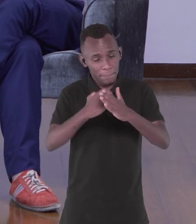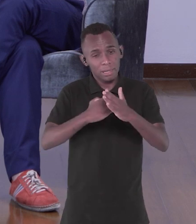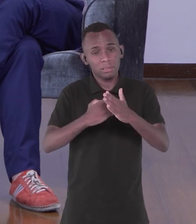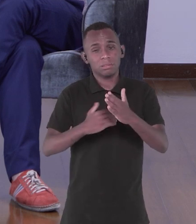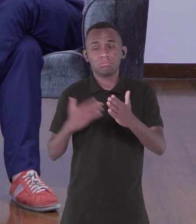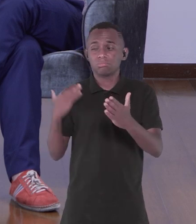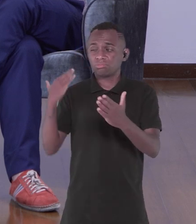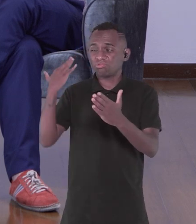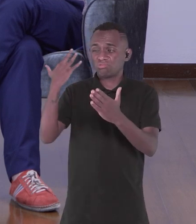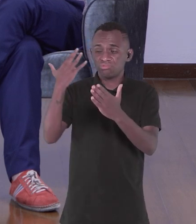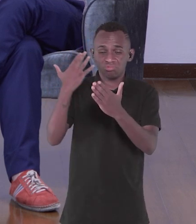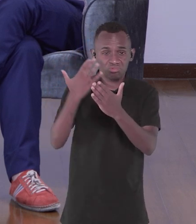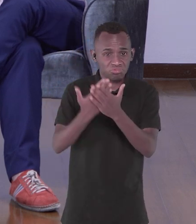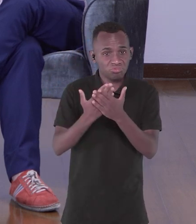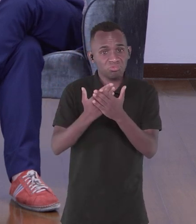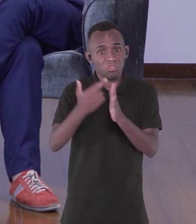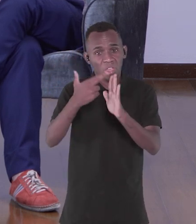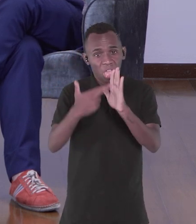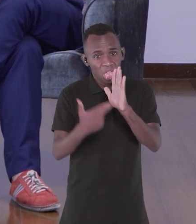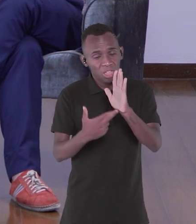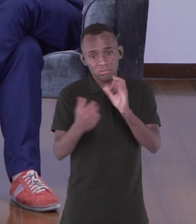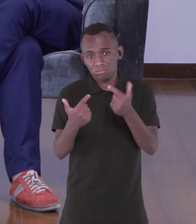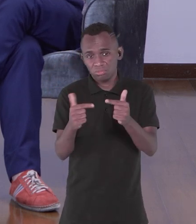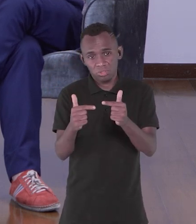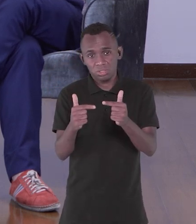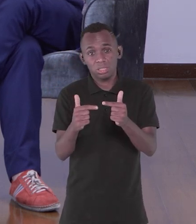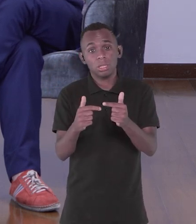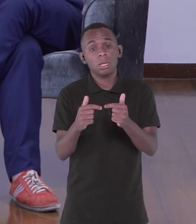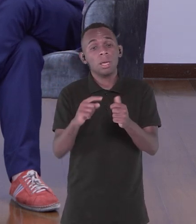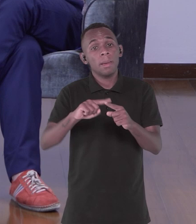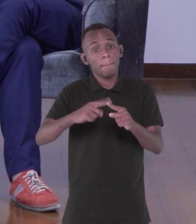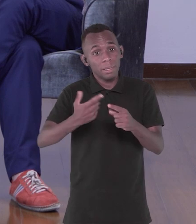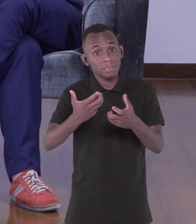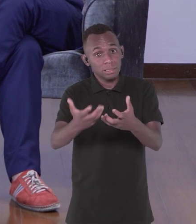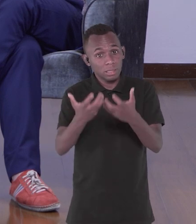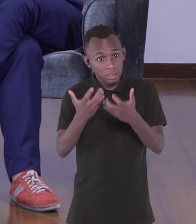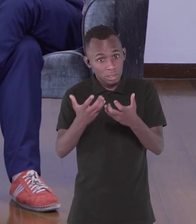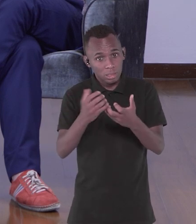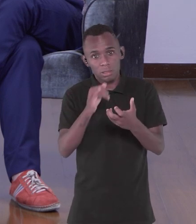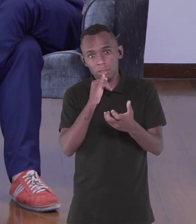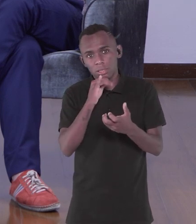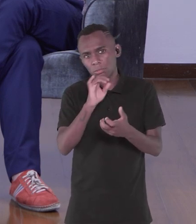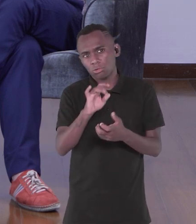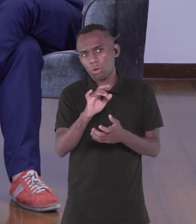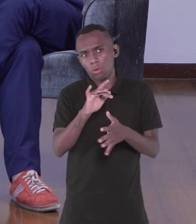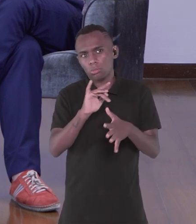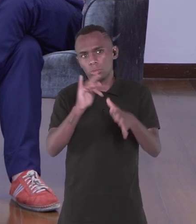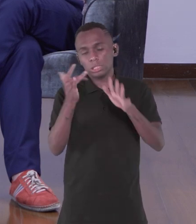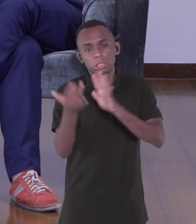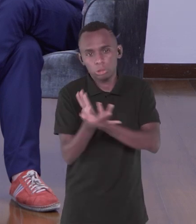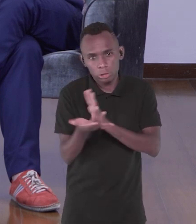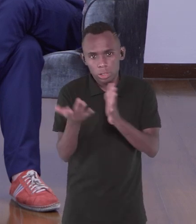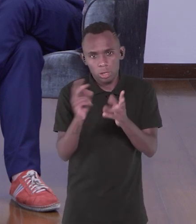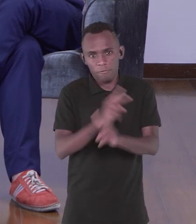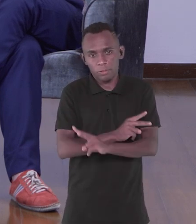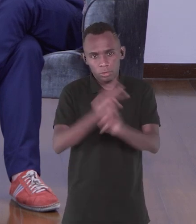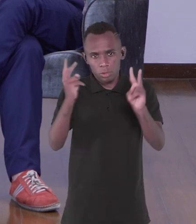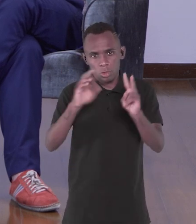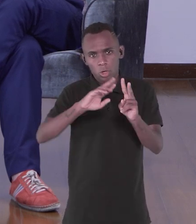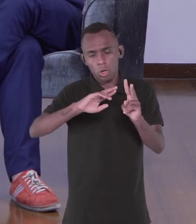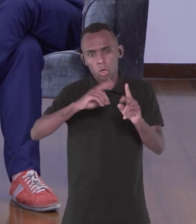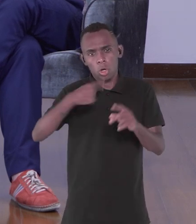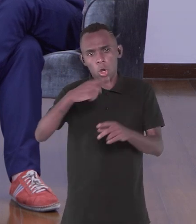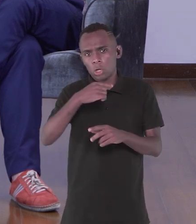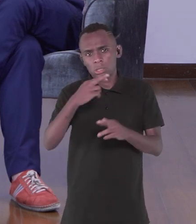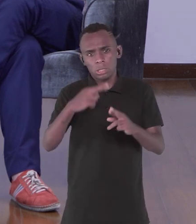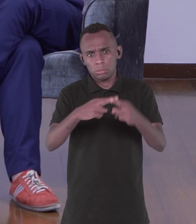anos não tiveram nenhum tipo de regulação e insistiam, nós somos só uma plataforma, né? Nós não somos responsáveis